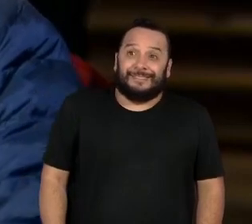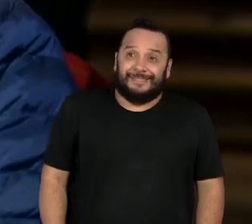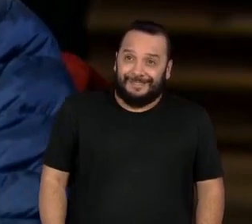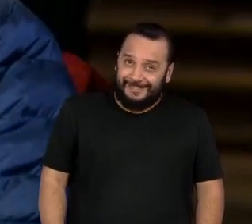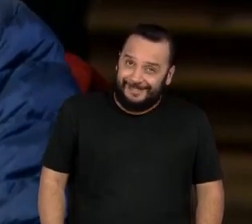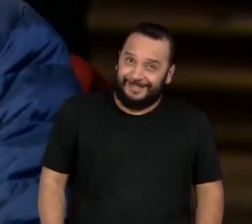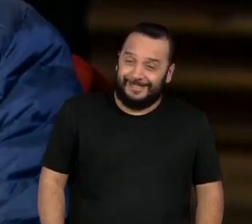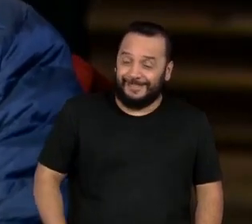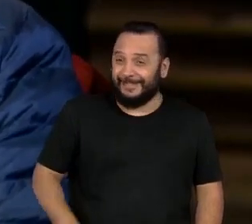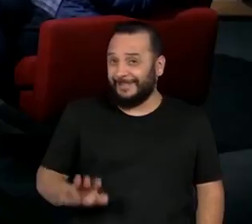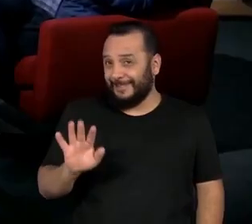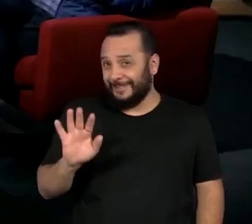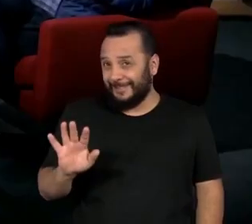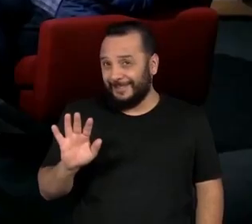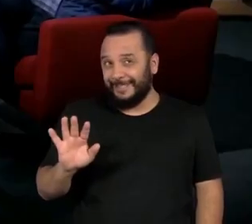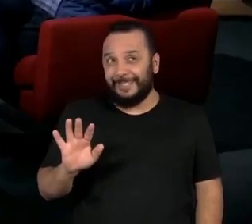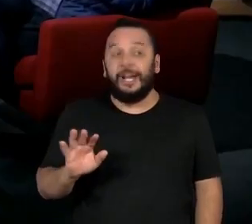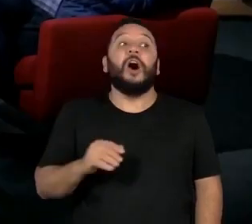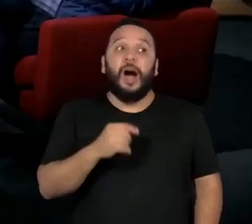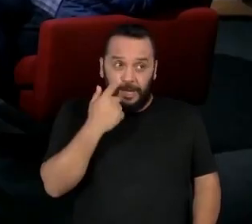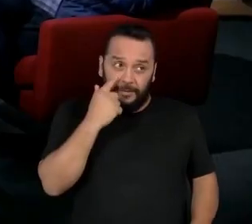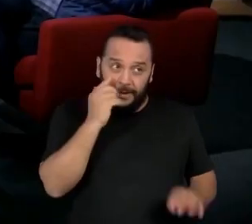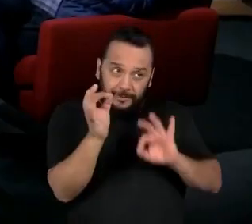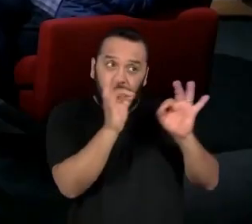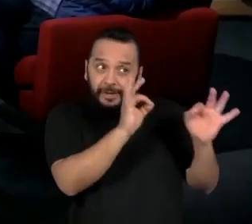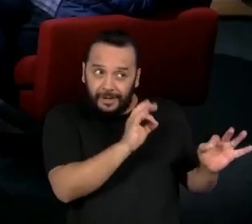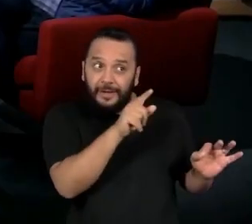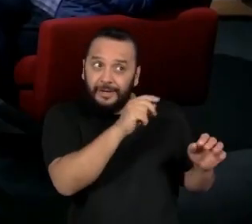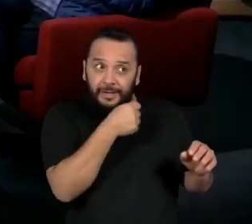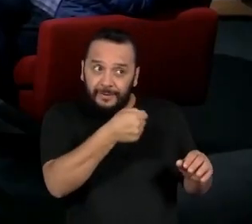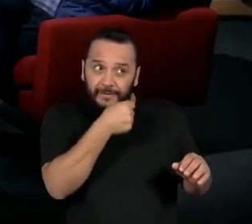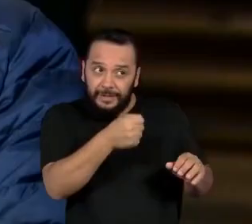você vai me falar ela tá te ouvindo